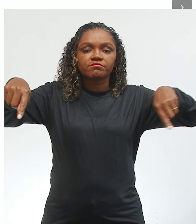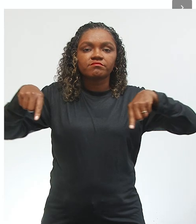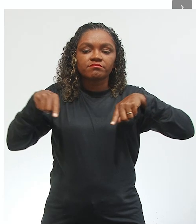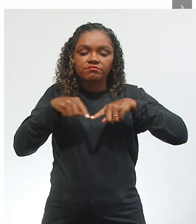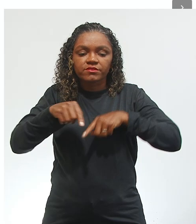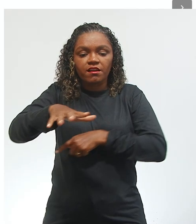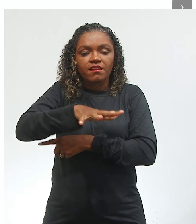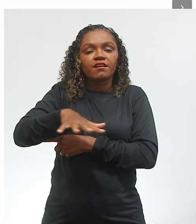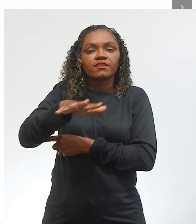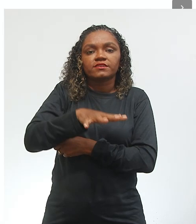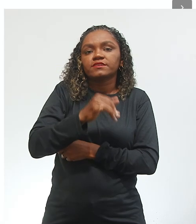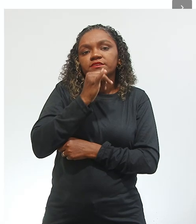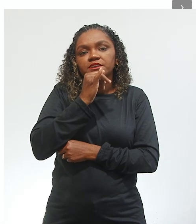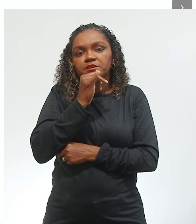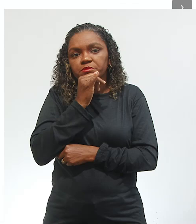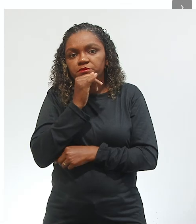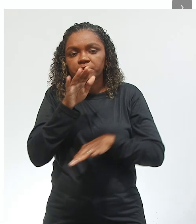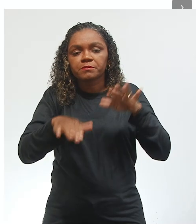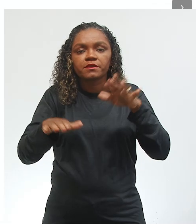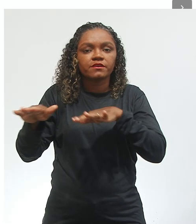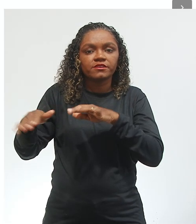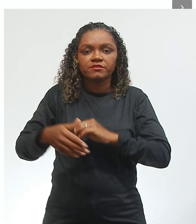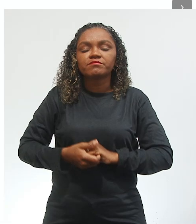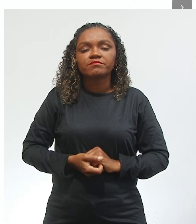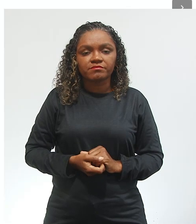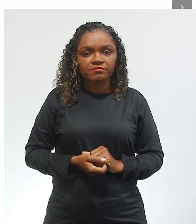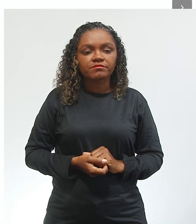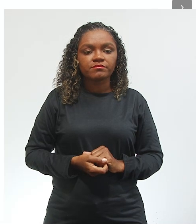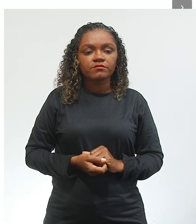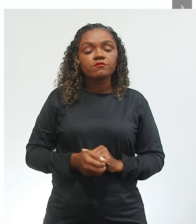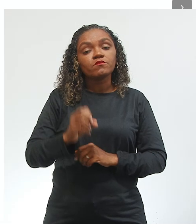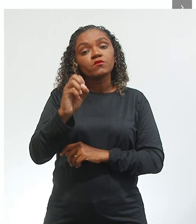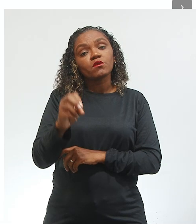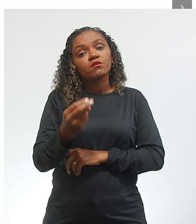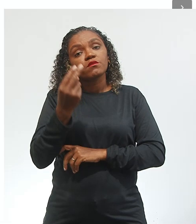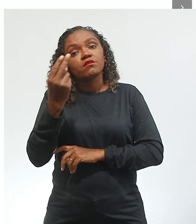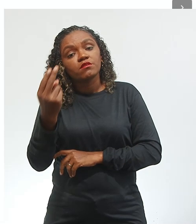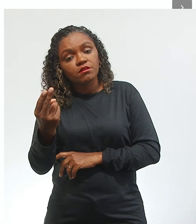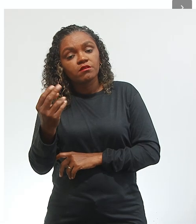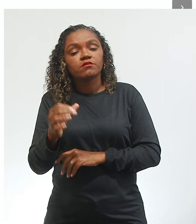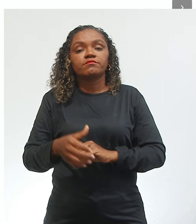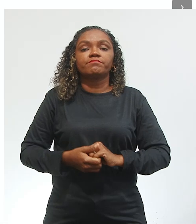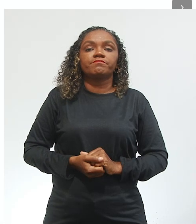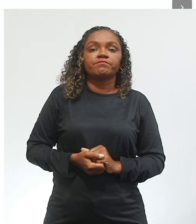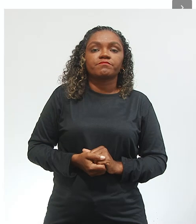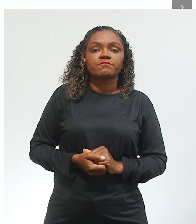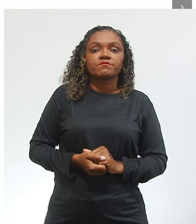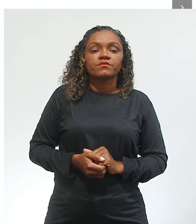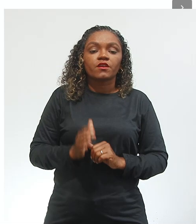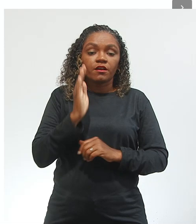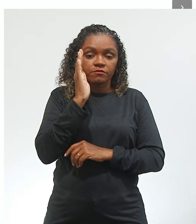ou cidades de uma região. Então, ele pode ser especificado pela questão geográfica.